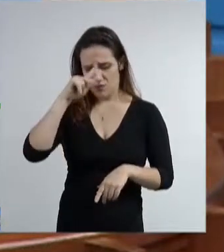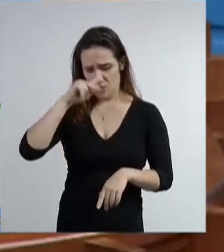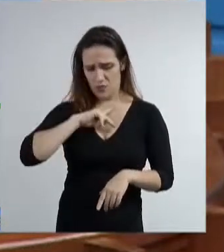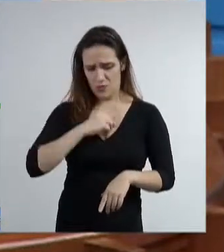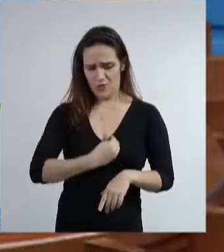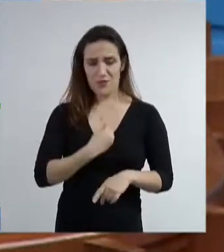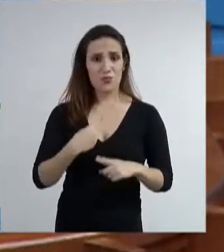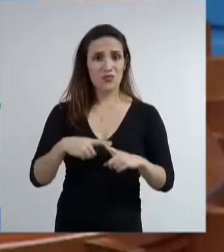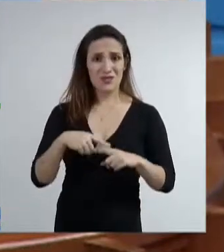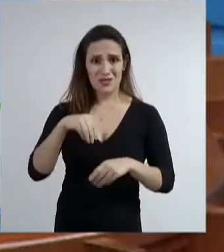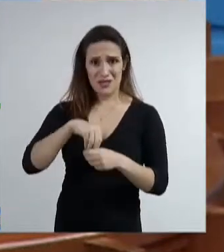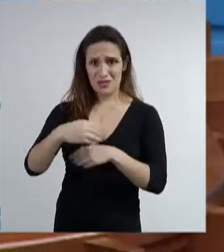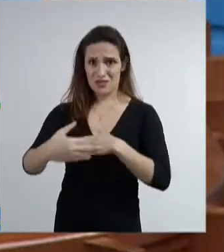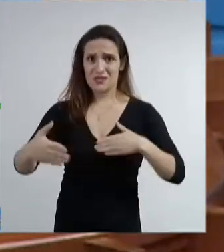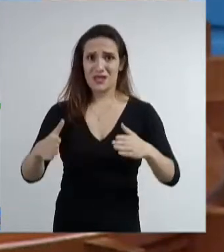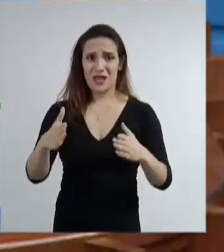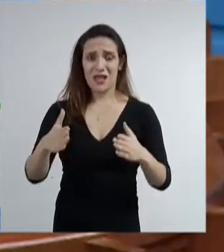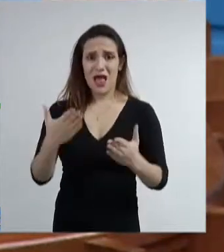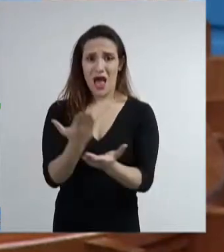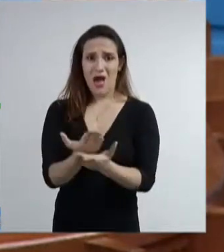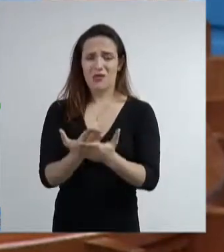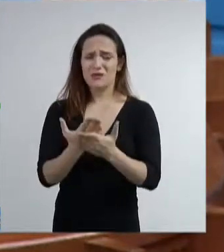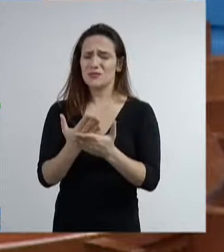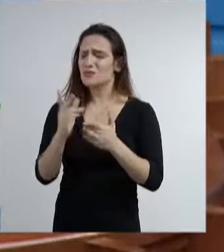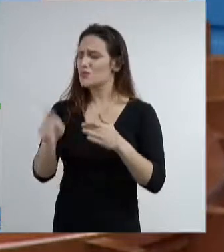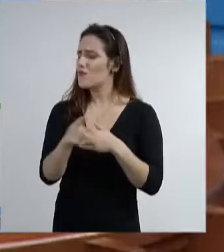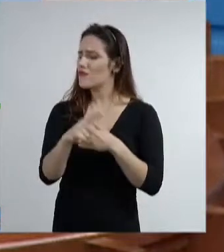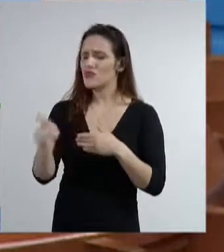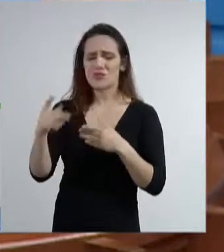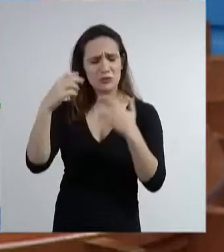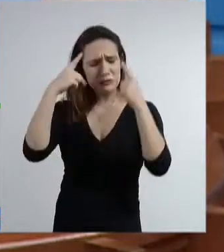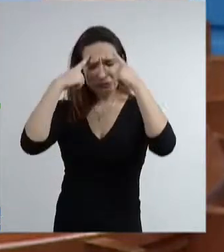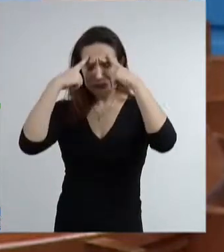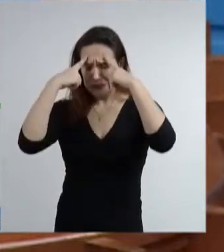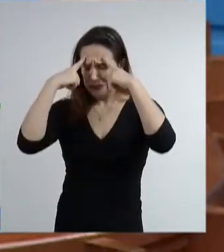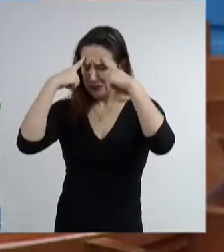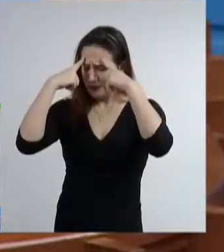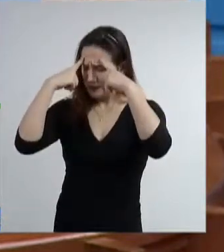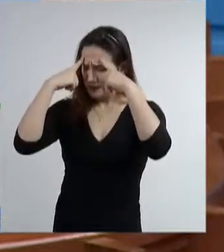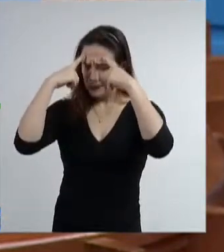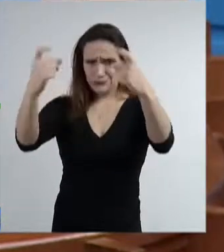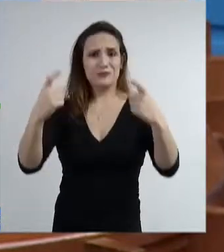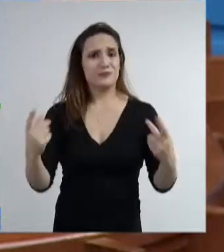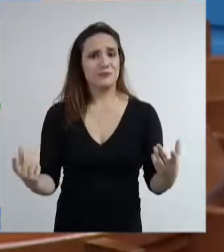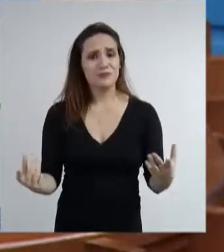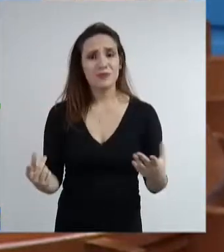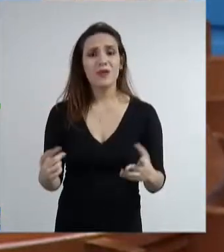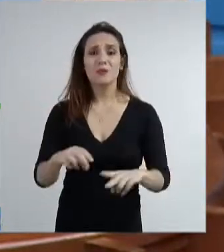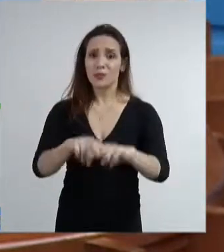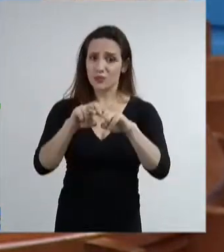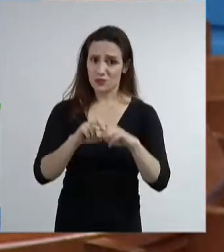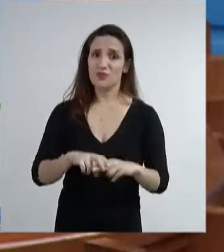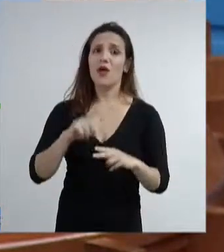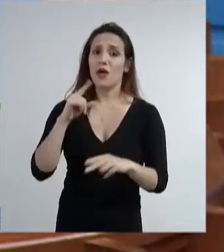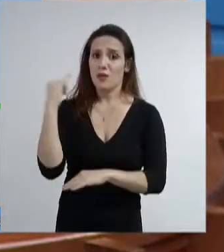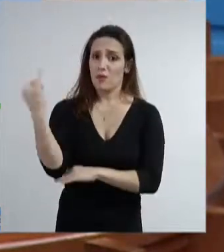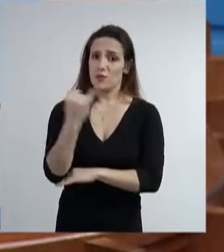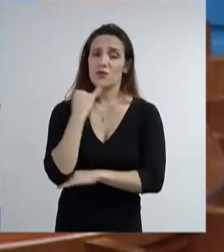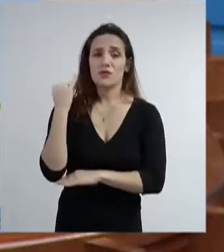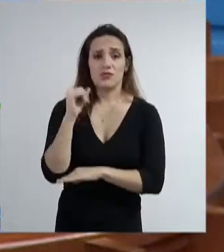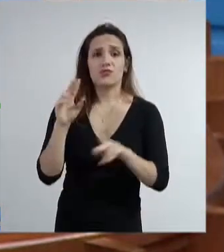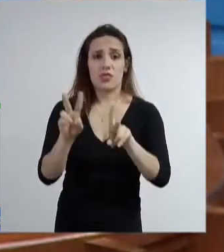grande estresse para o educador, para a educadora. Por isso, é importante esse